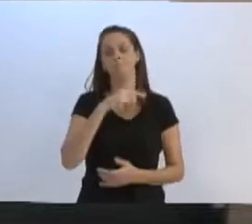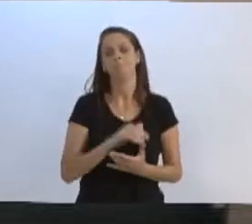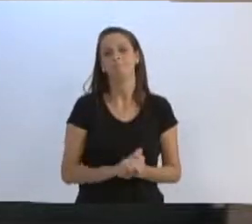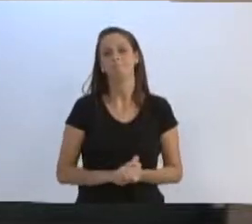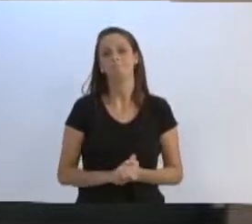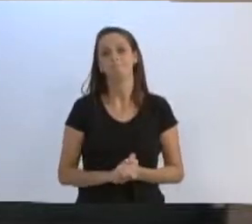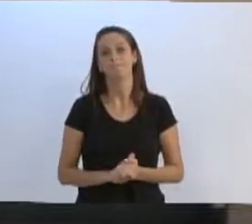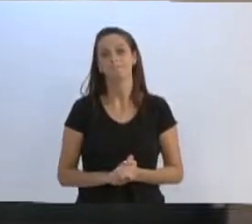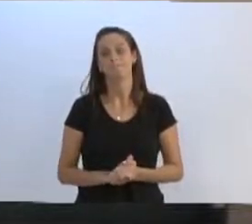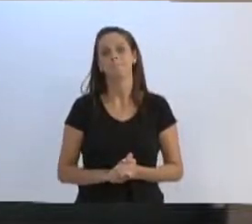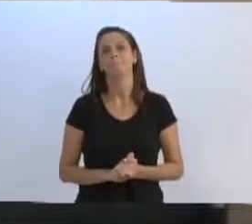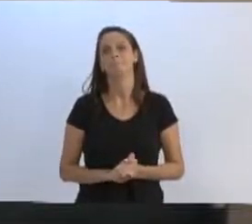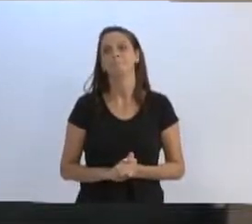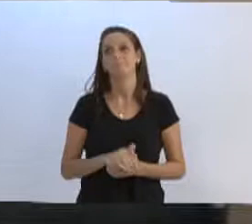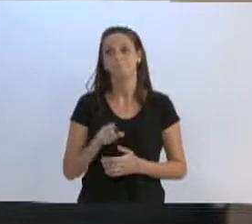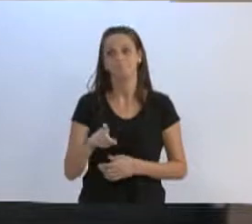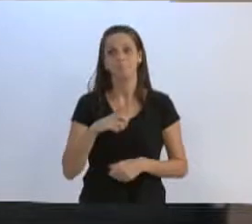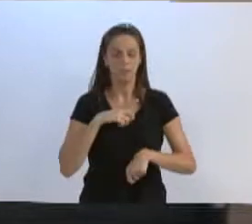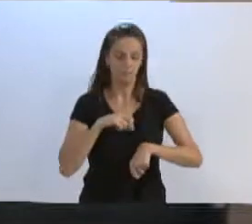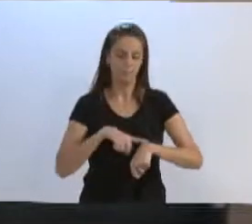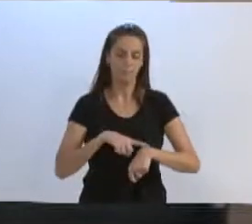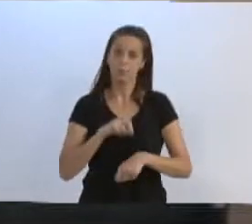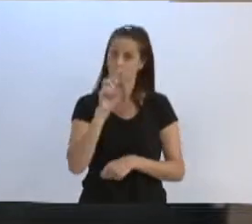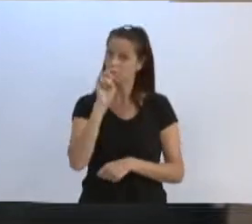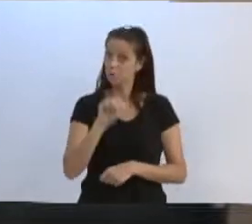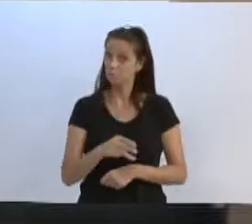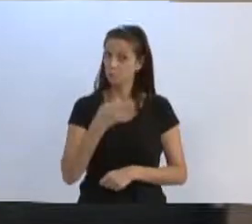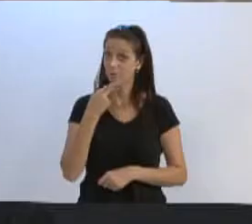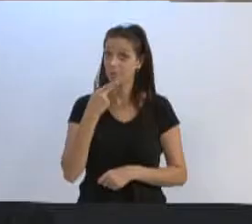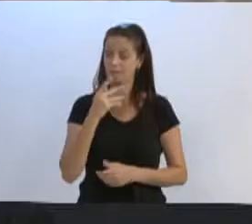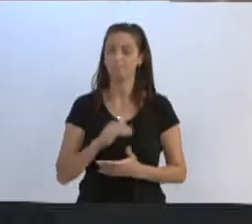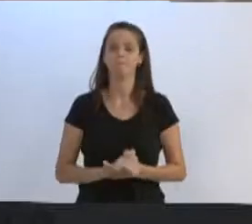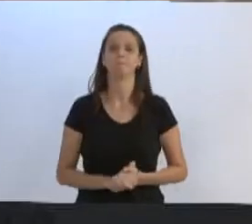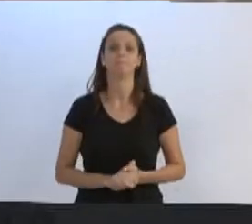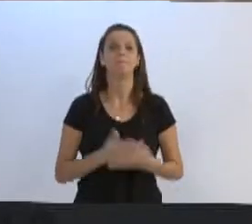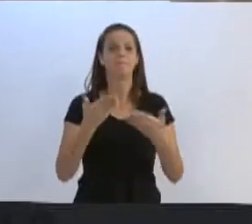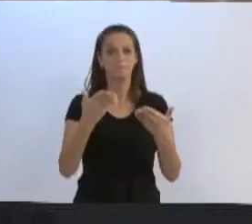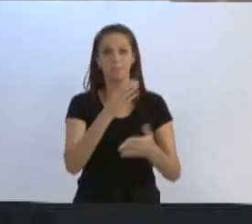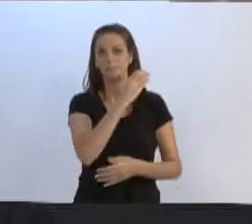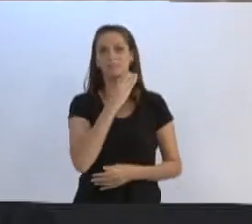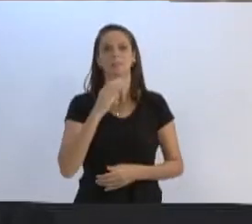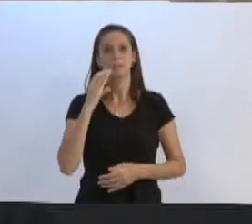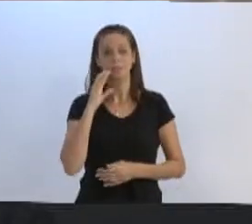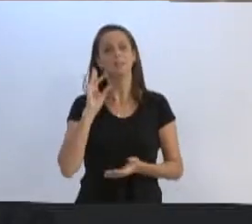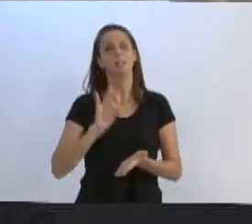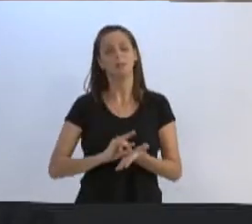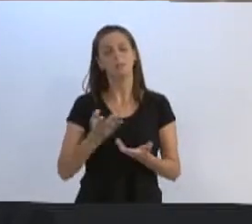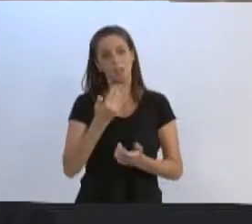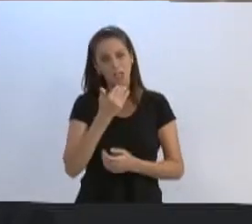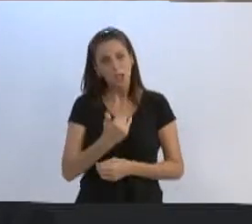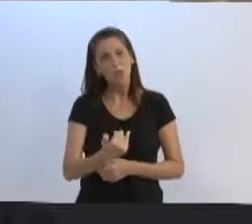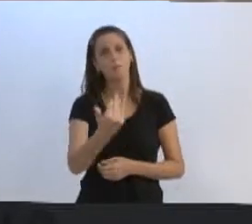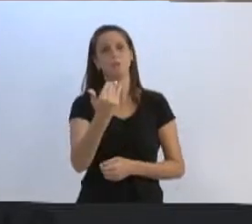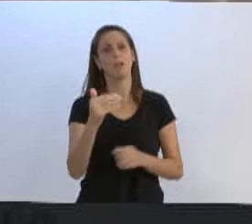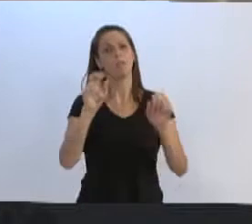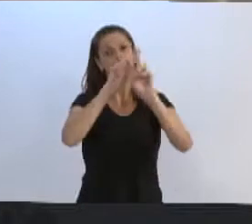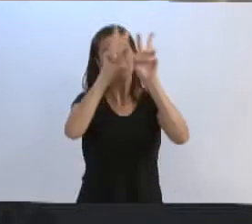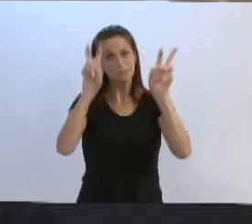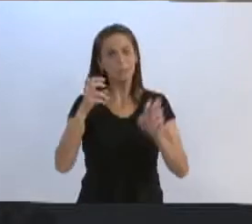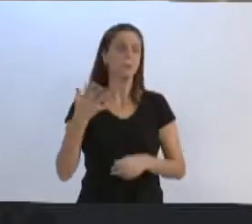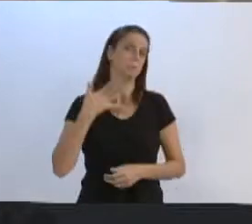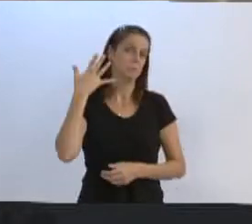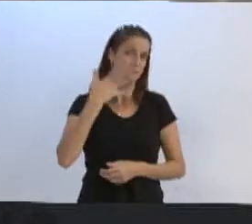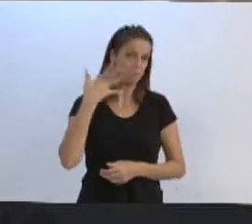Marcos da Rosa, que dispõe de um minuto para o seu aparte. Doutor César, sim, apenas para elogiar Vossa Excelência pelo pronunciamento,